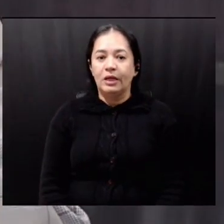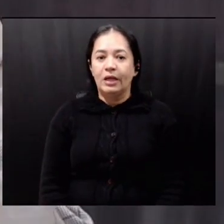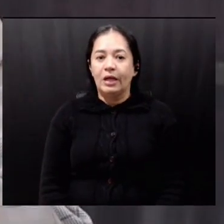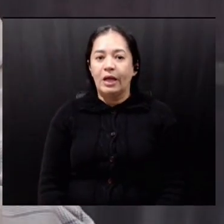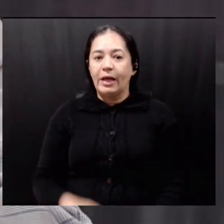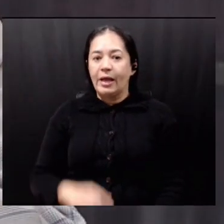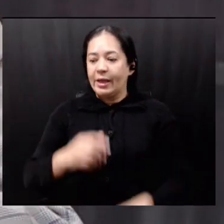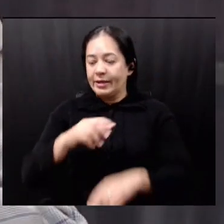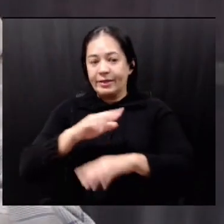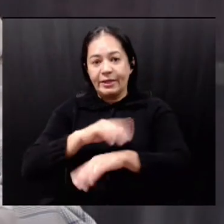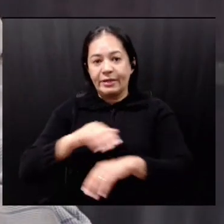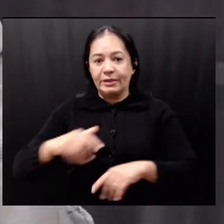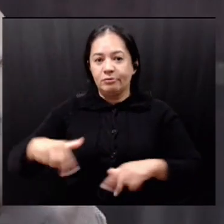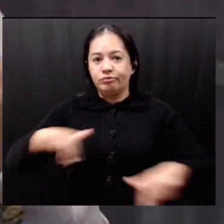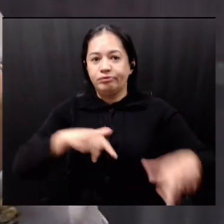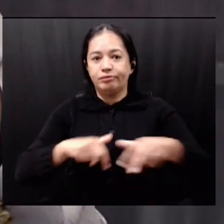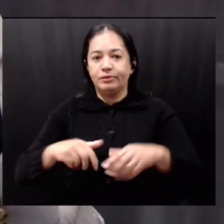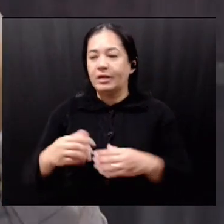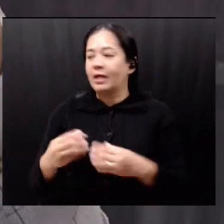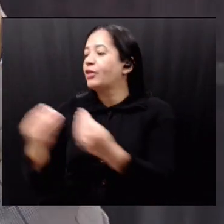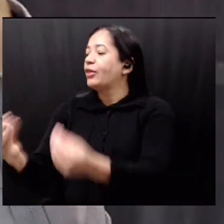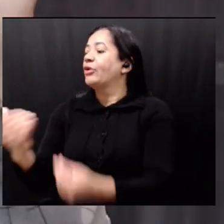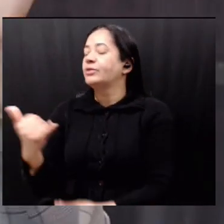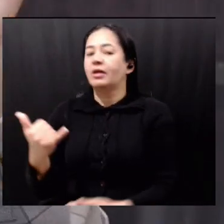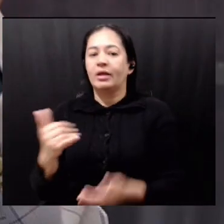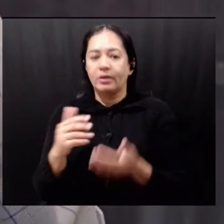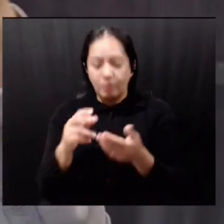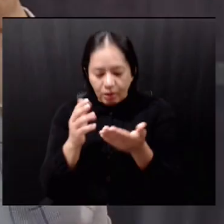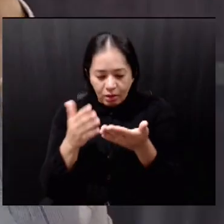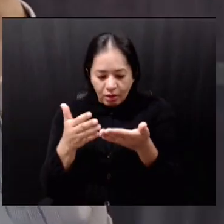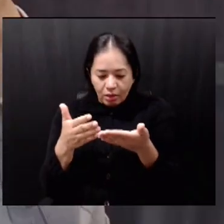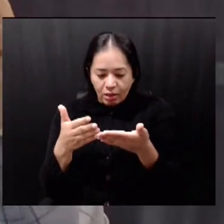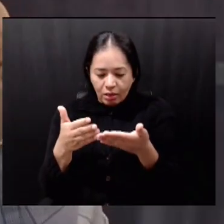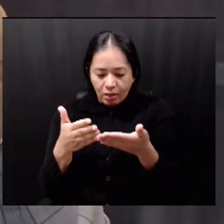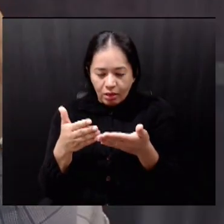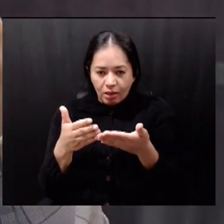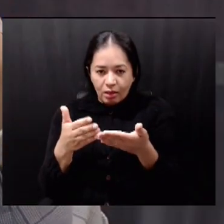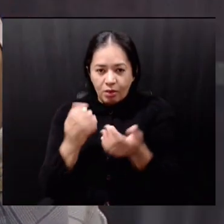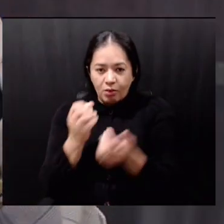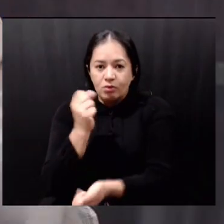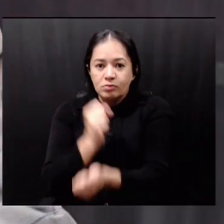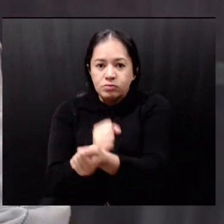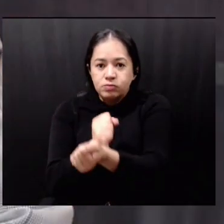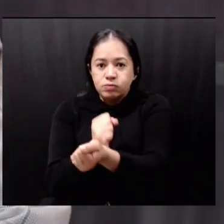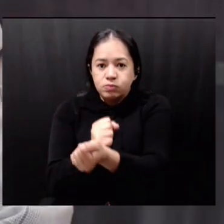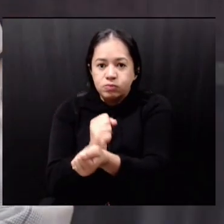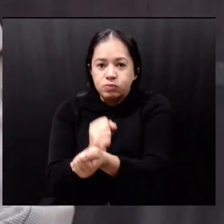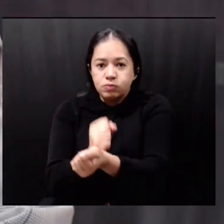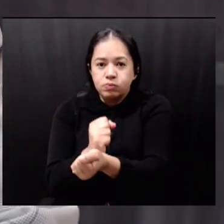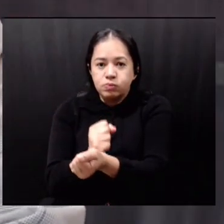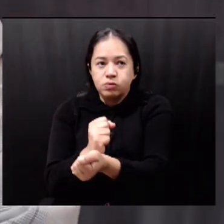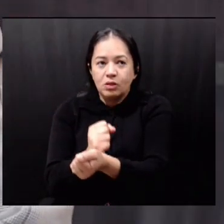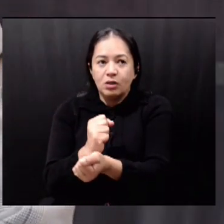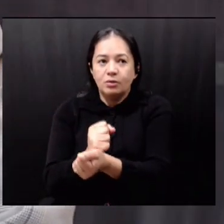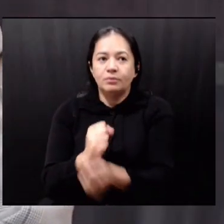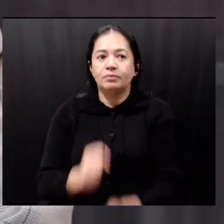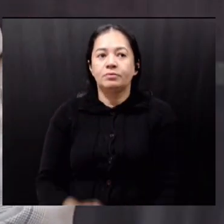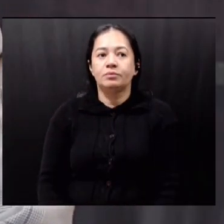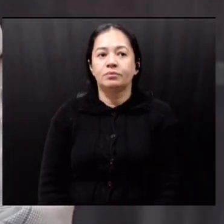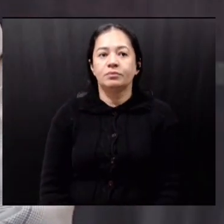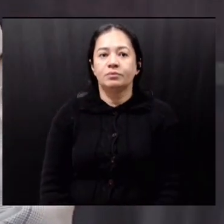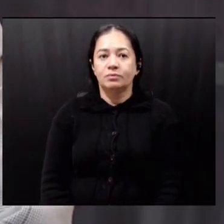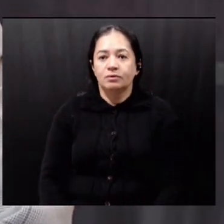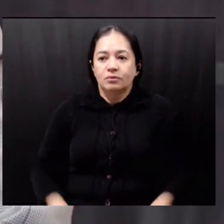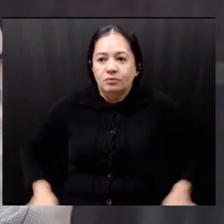Uma tela. Exato. E aí a criança ela vai ficar ali drogada, né? Viciada, anestesiada ali naquele momento. E isso não deve ser o normal,